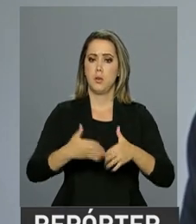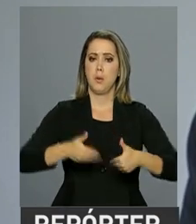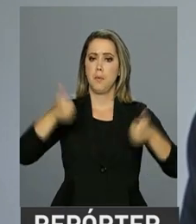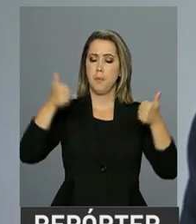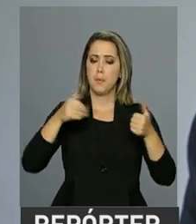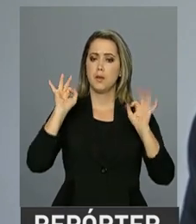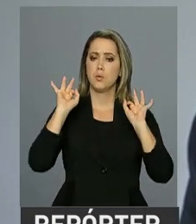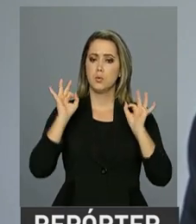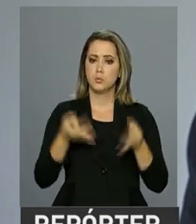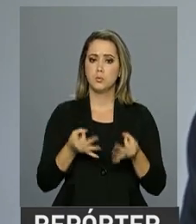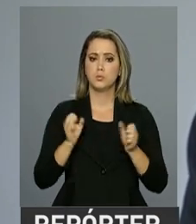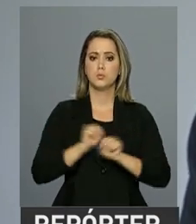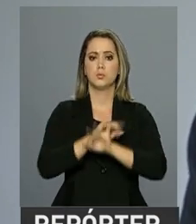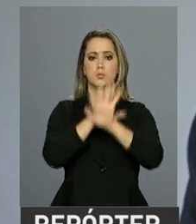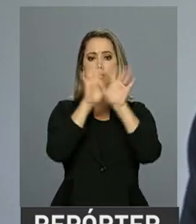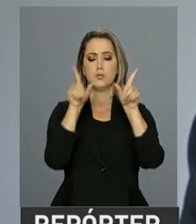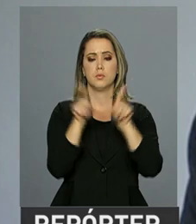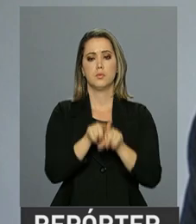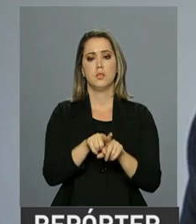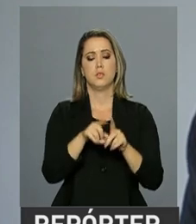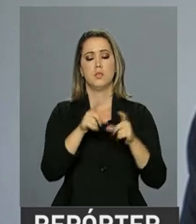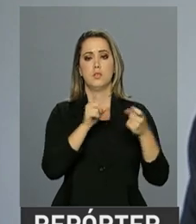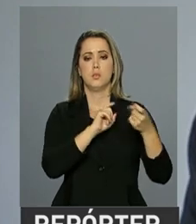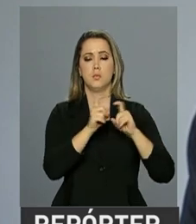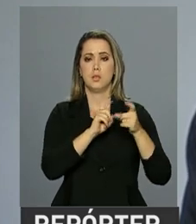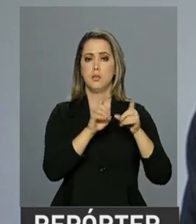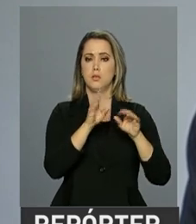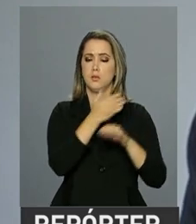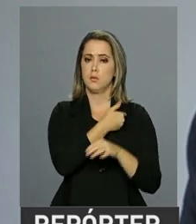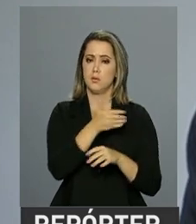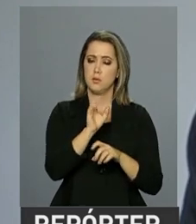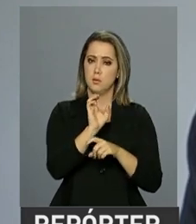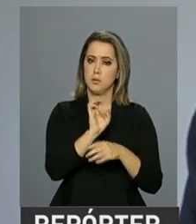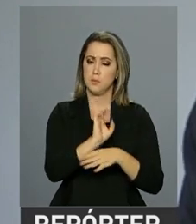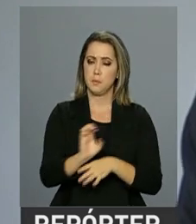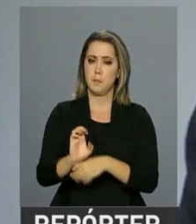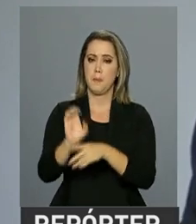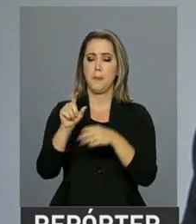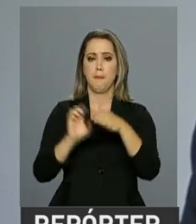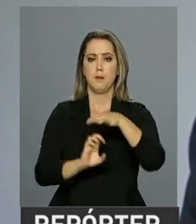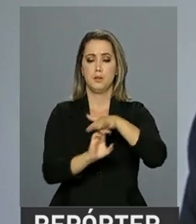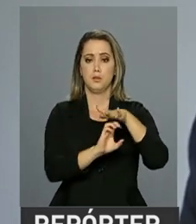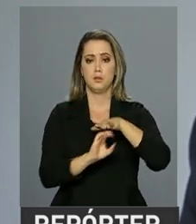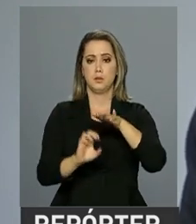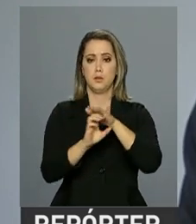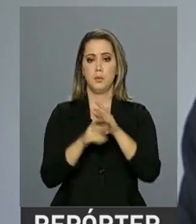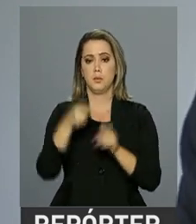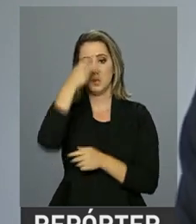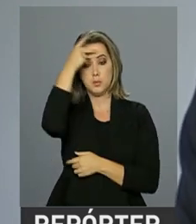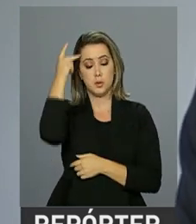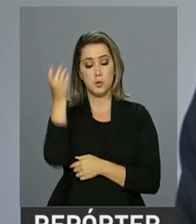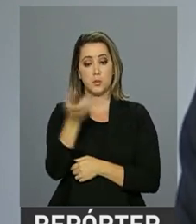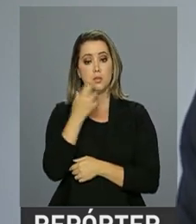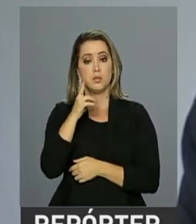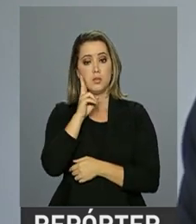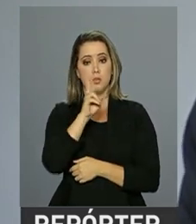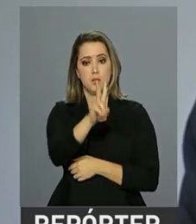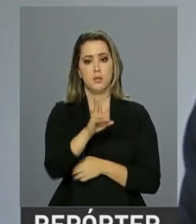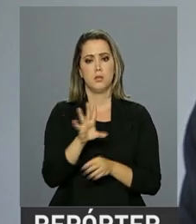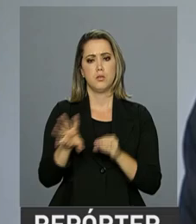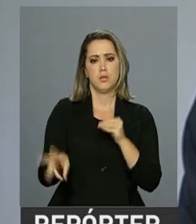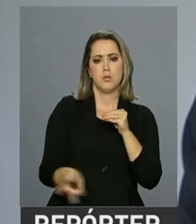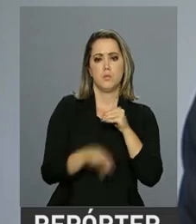a transparência da empresa para o público para os diversos públicos interessados e tem isso público